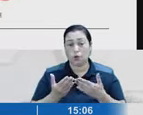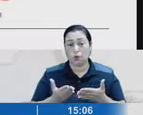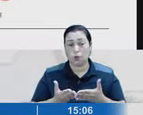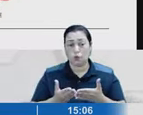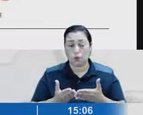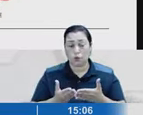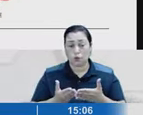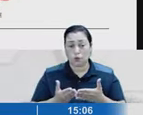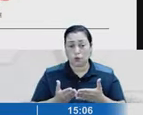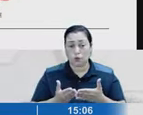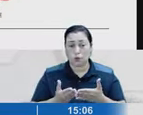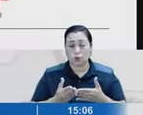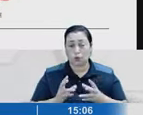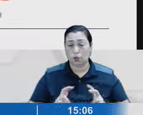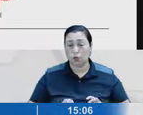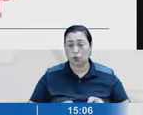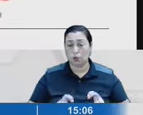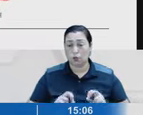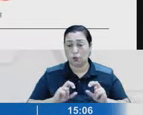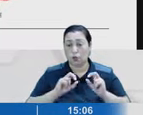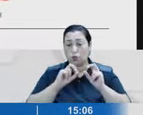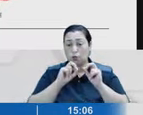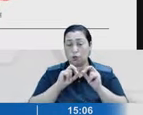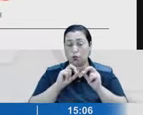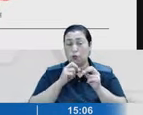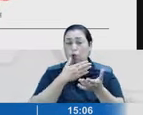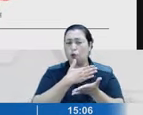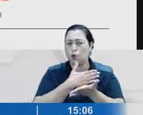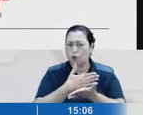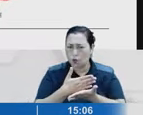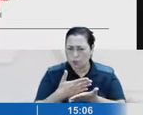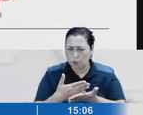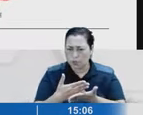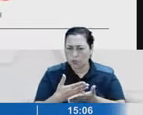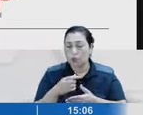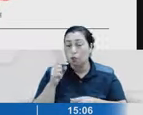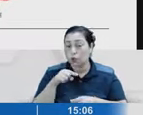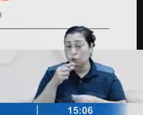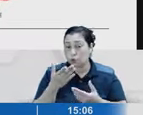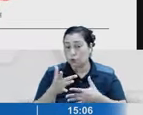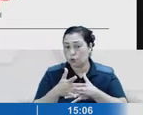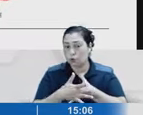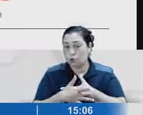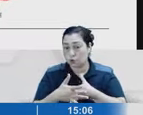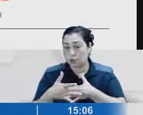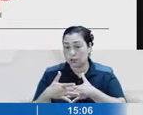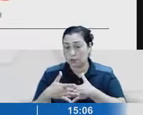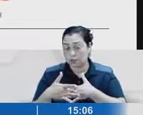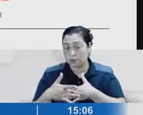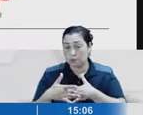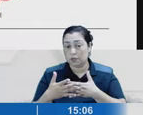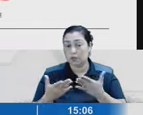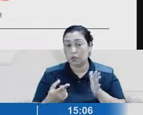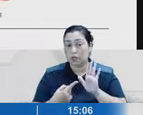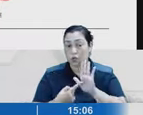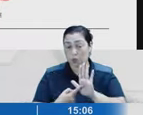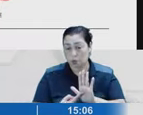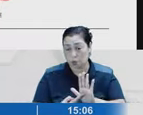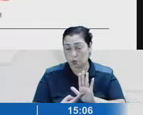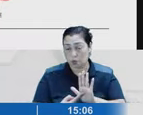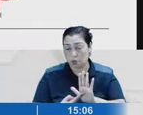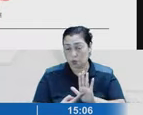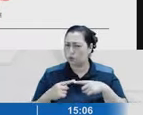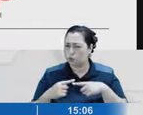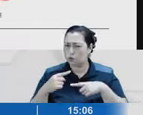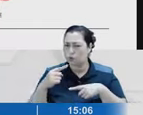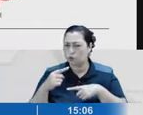um câncer em estágio inicial. Hoje, os exames endoscópicos estão muito